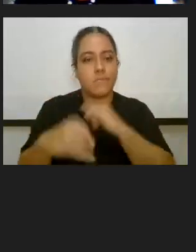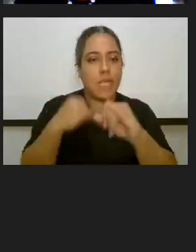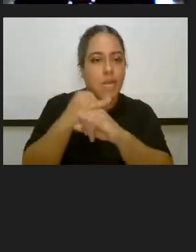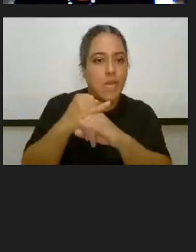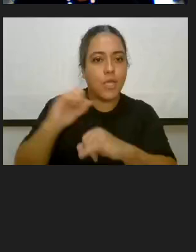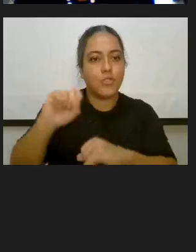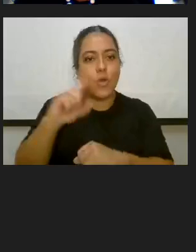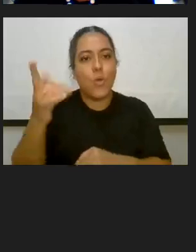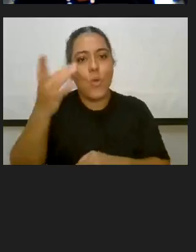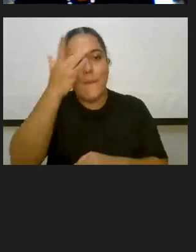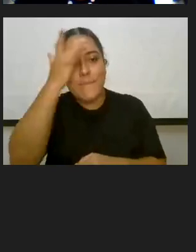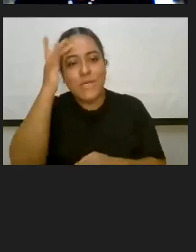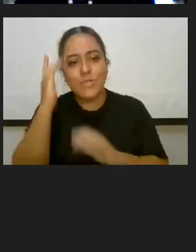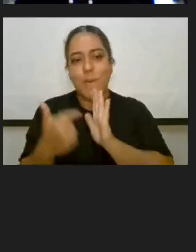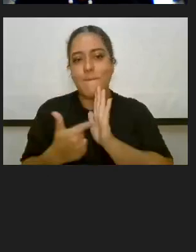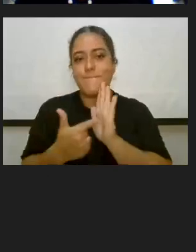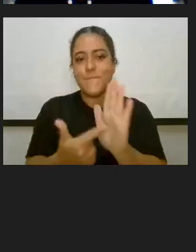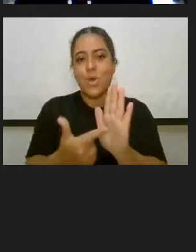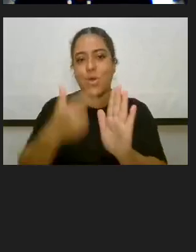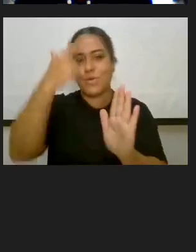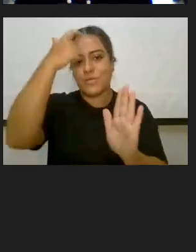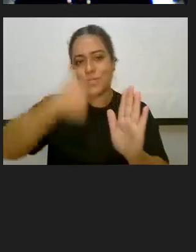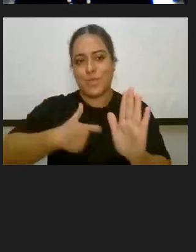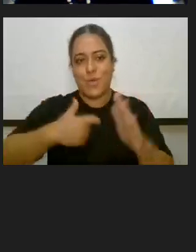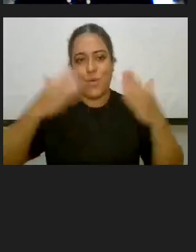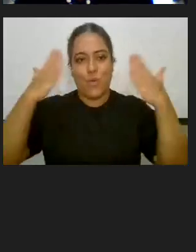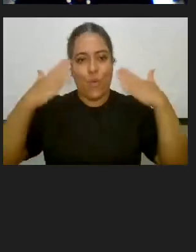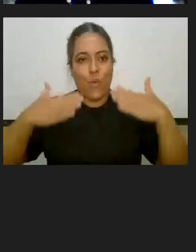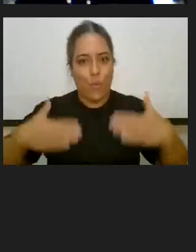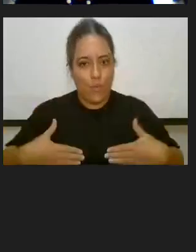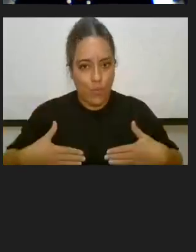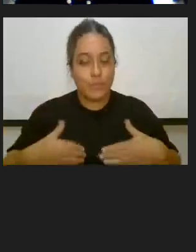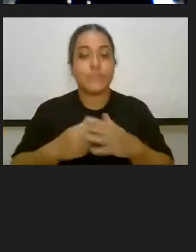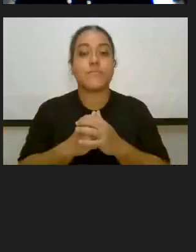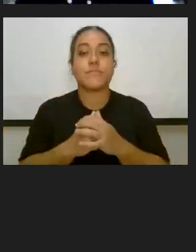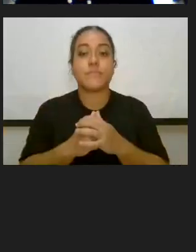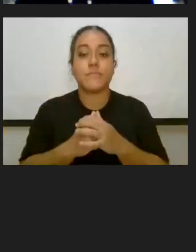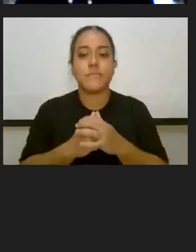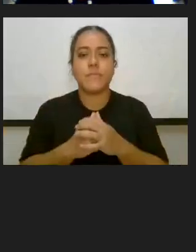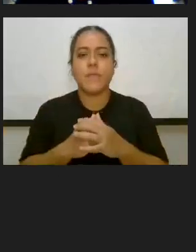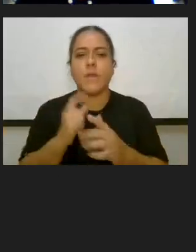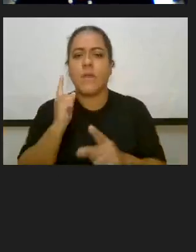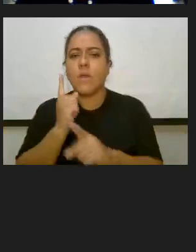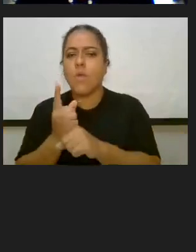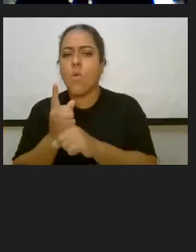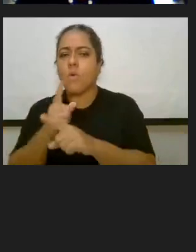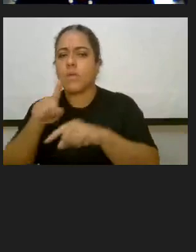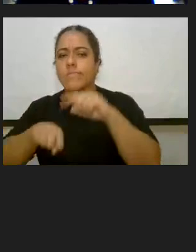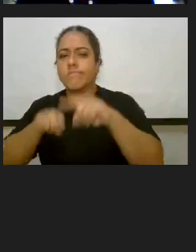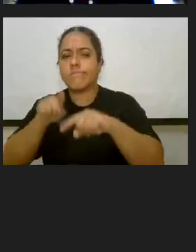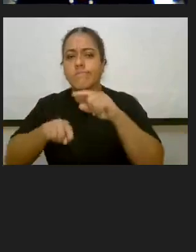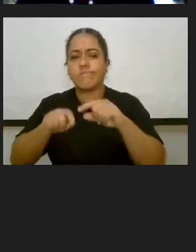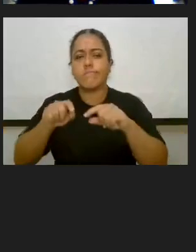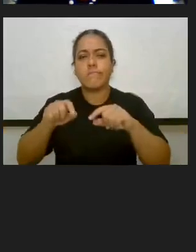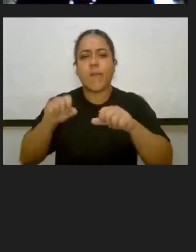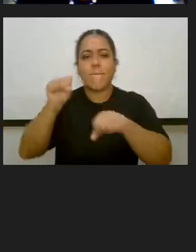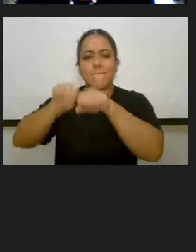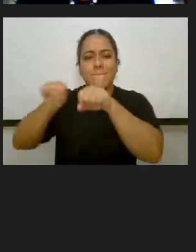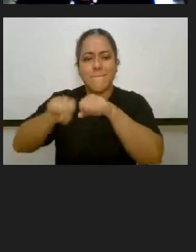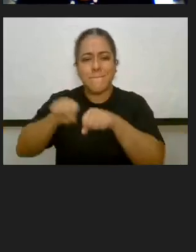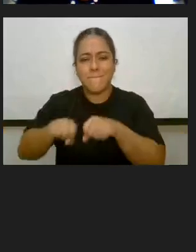pessoa apresente isso no próprio corpo, encontrar objetos, pérfuro, cortantes, papel